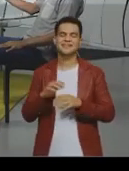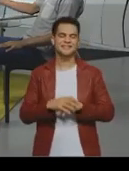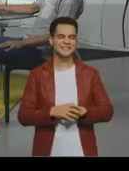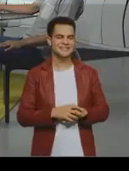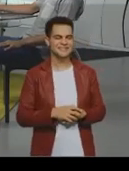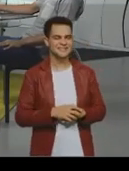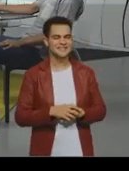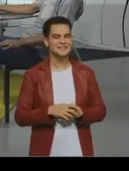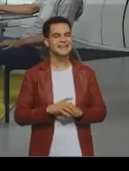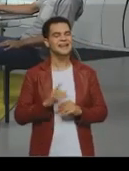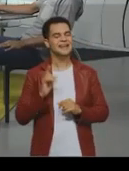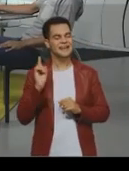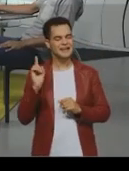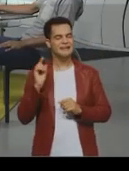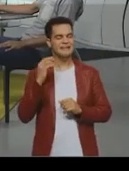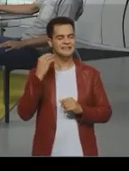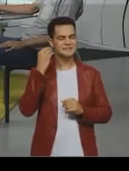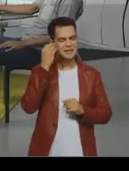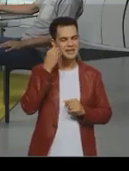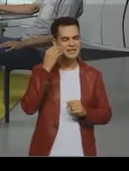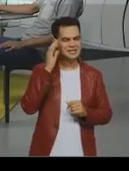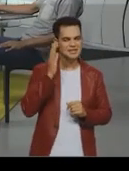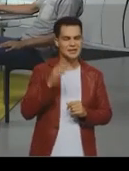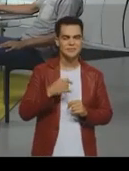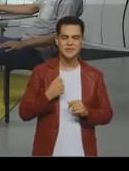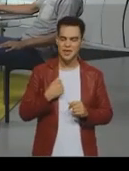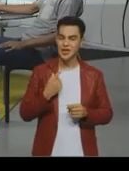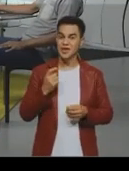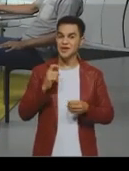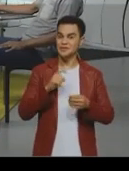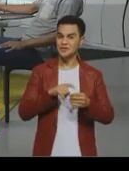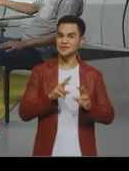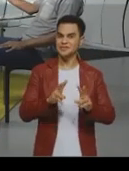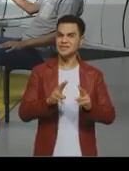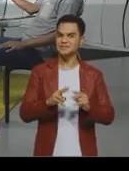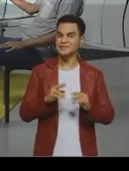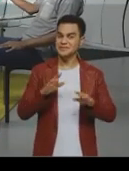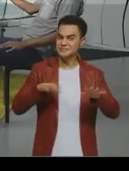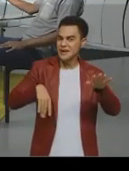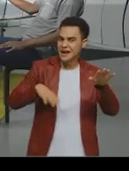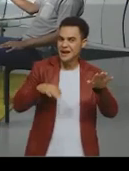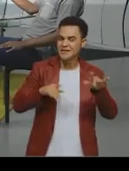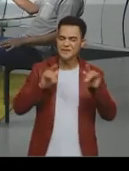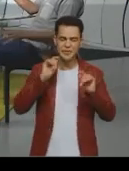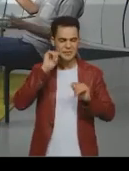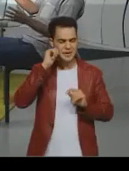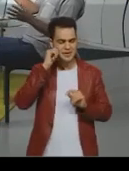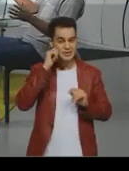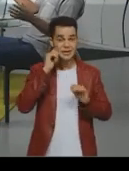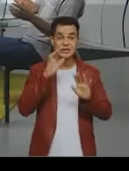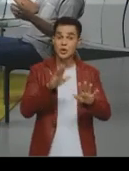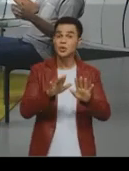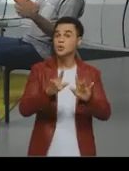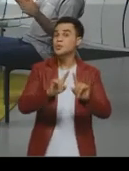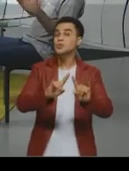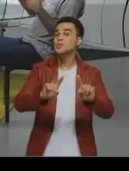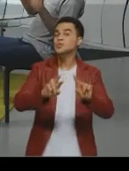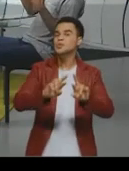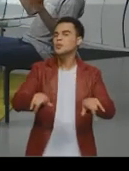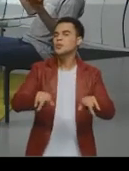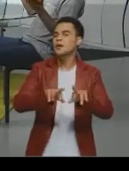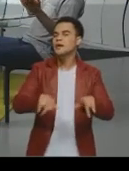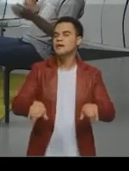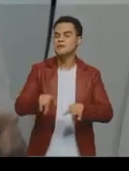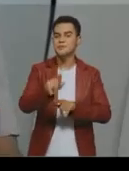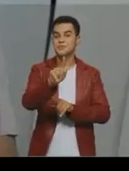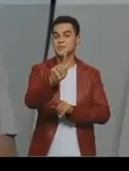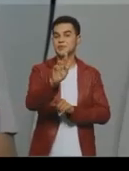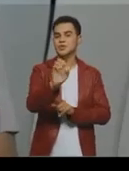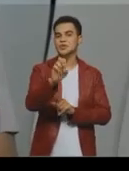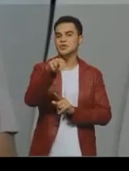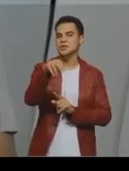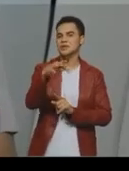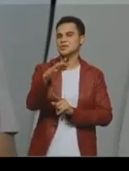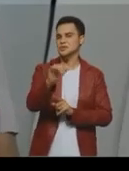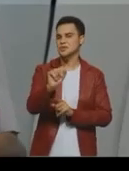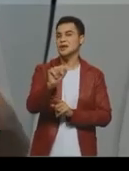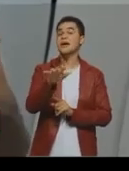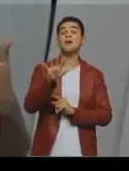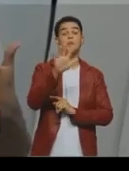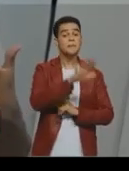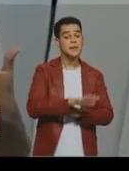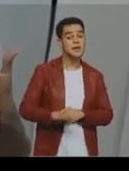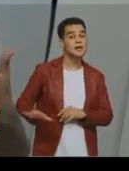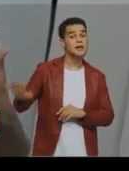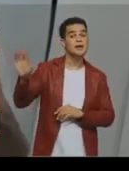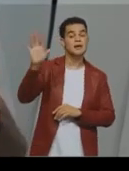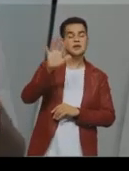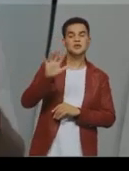Daniela é experiente. Né, eu volto pretinho. Então aí já não é a genética, né? Aí você está sofrendo uma interferência do ambiente. Então